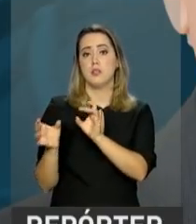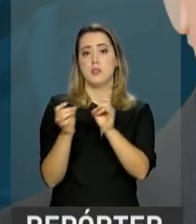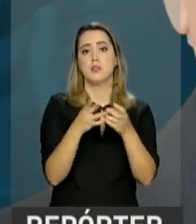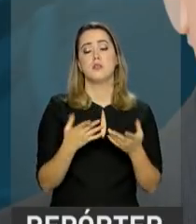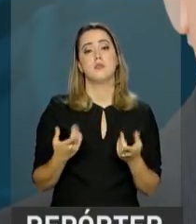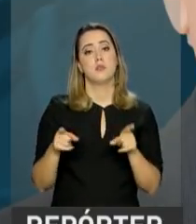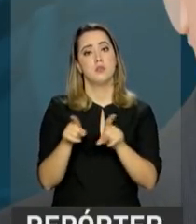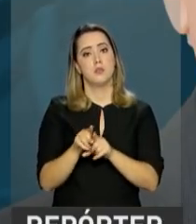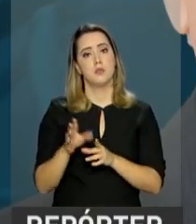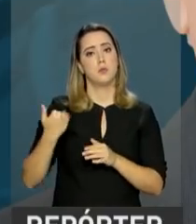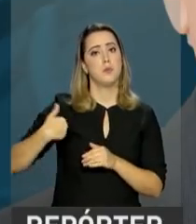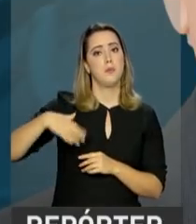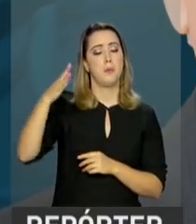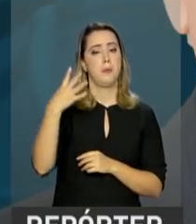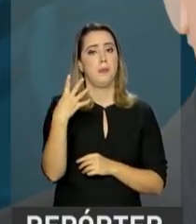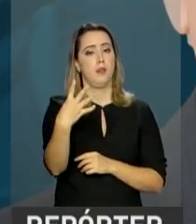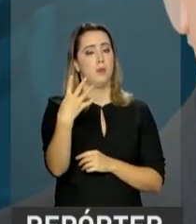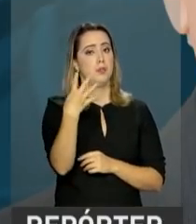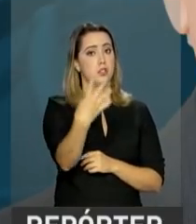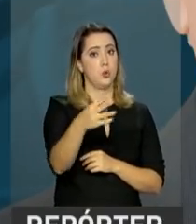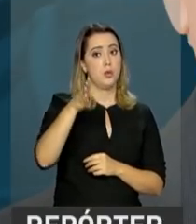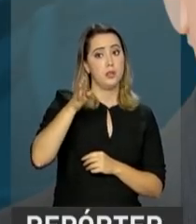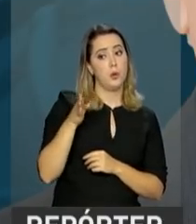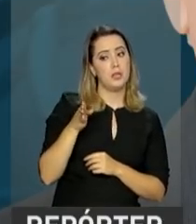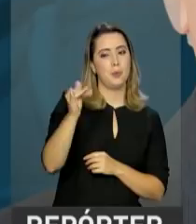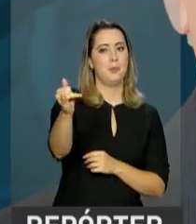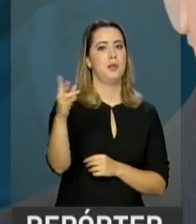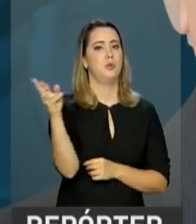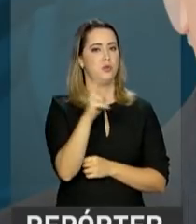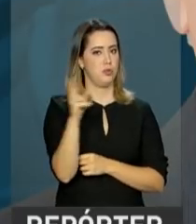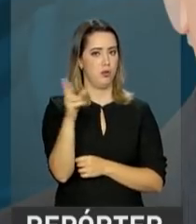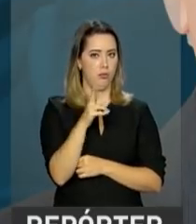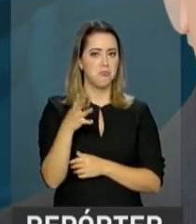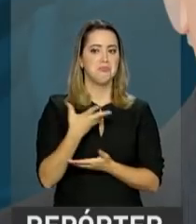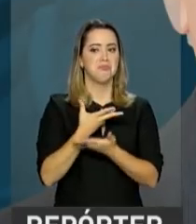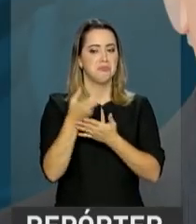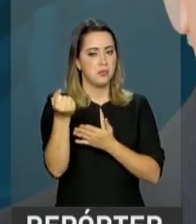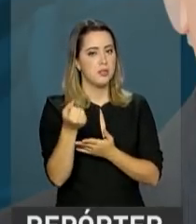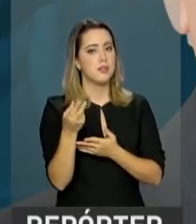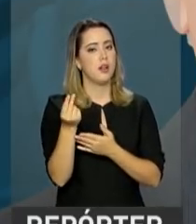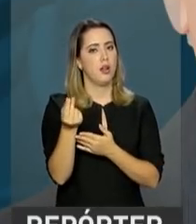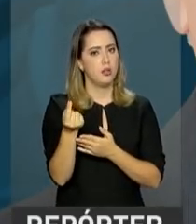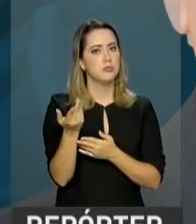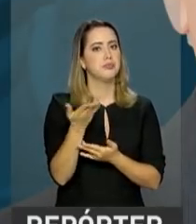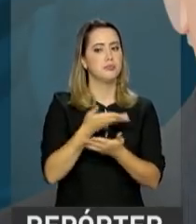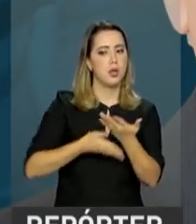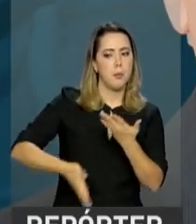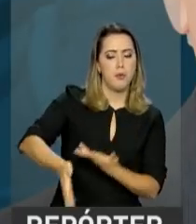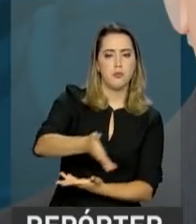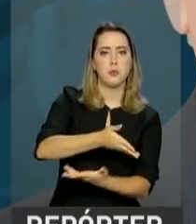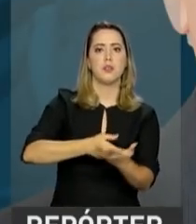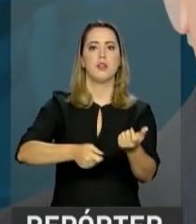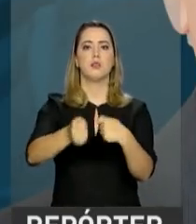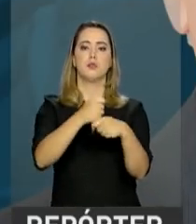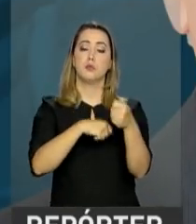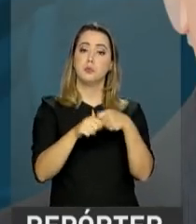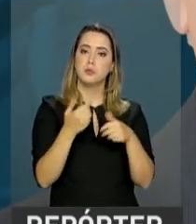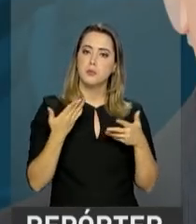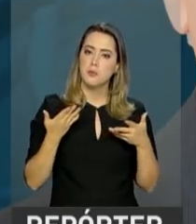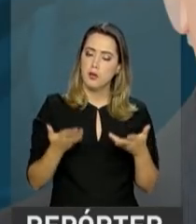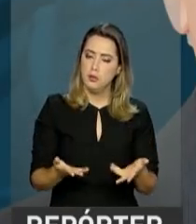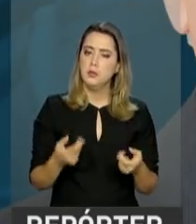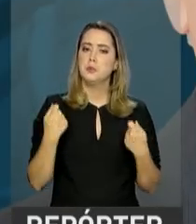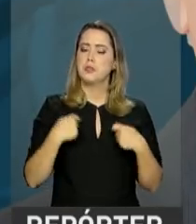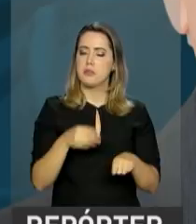varejo foram mais de 44 bilhões de reais sacados e que movimentarão a economia e até